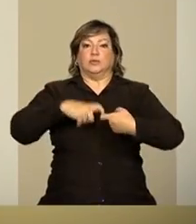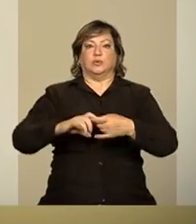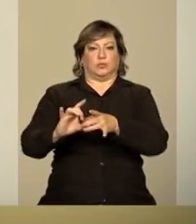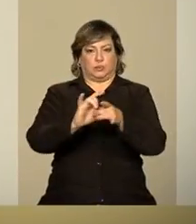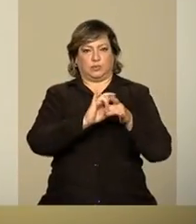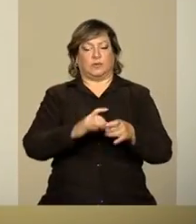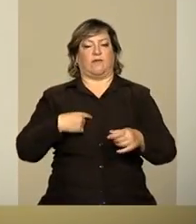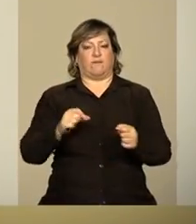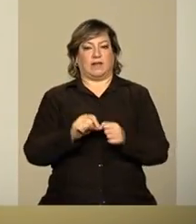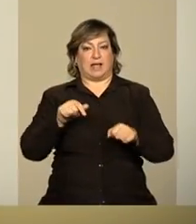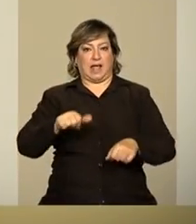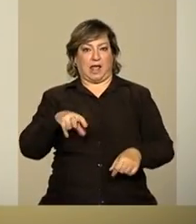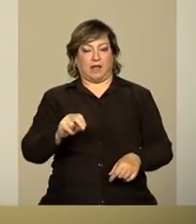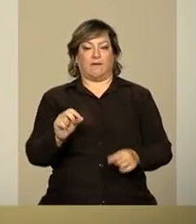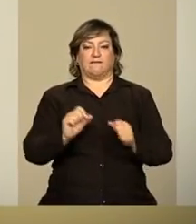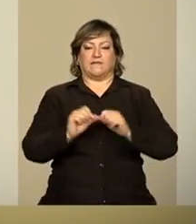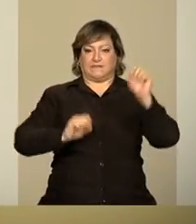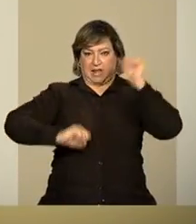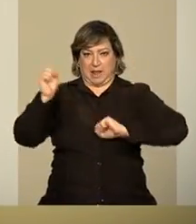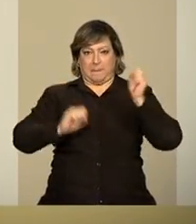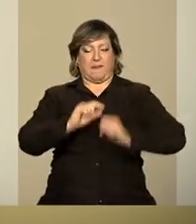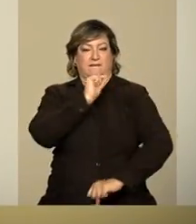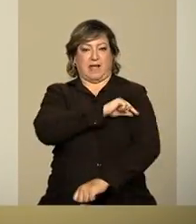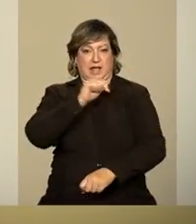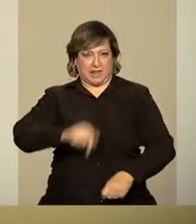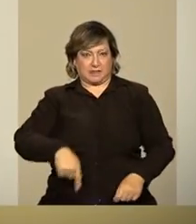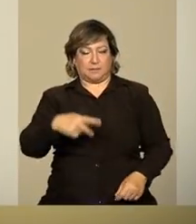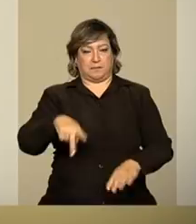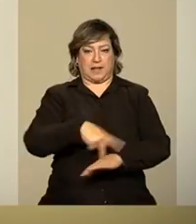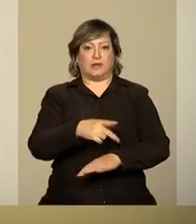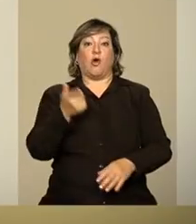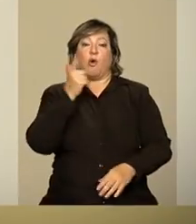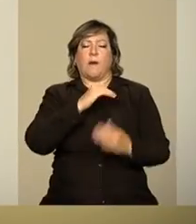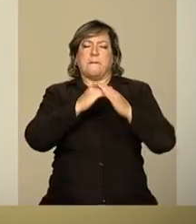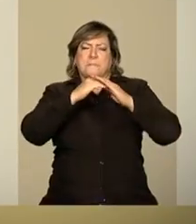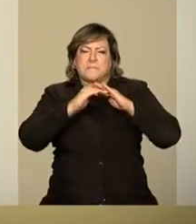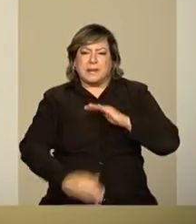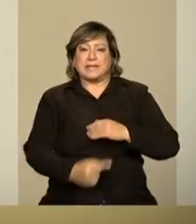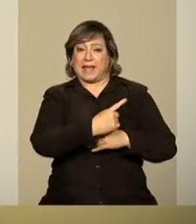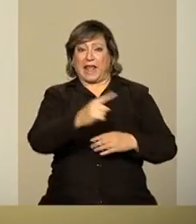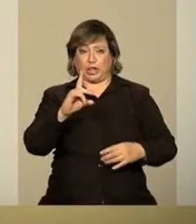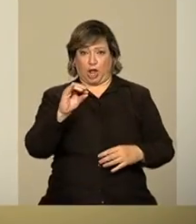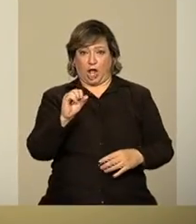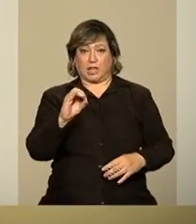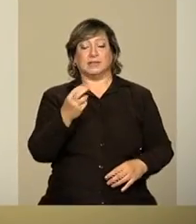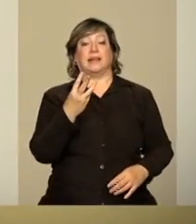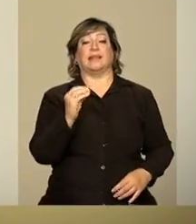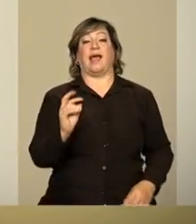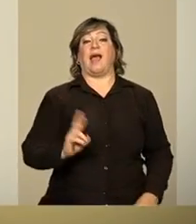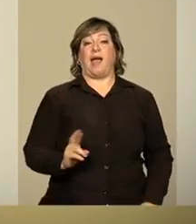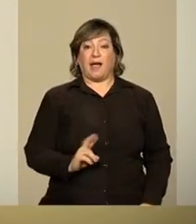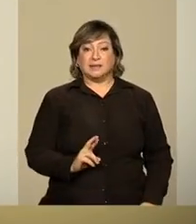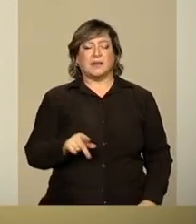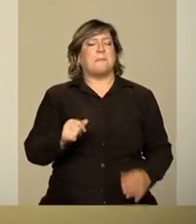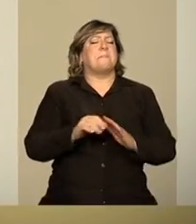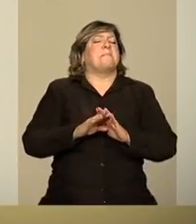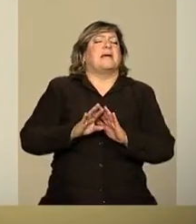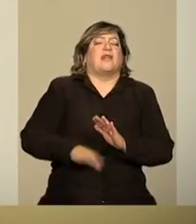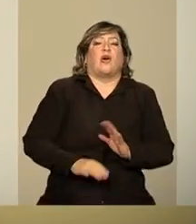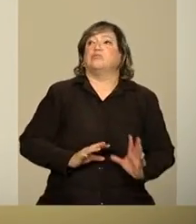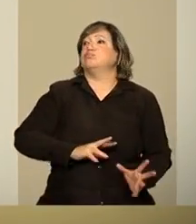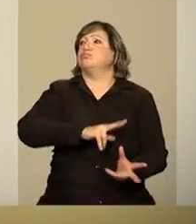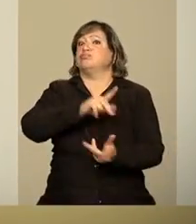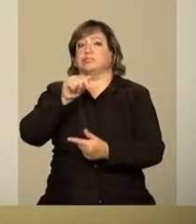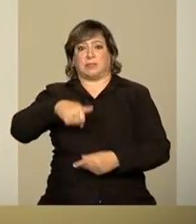fechamos neste ano para a fabricação da vacina aqui no país por seguimos baixar o preço de cada dose para r$ 30 que é o menor